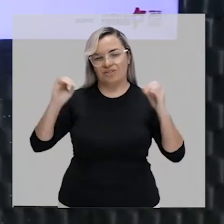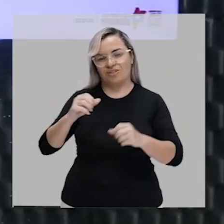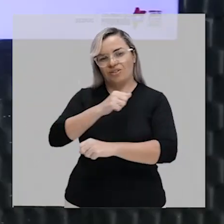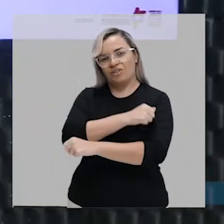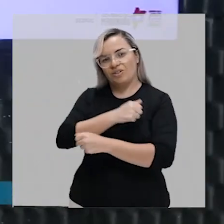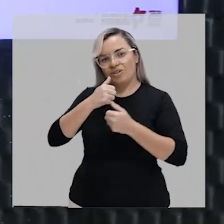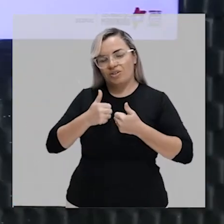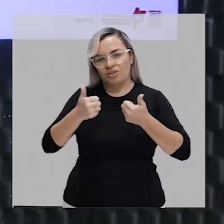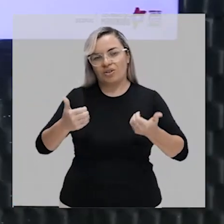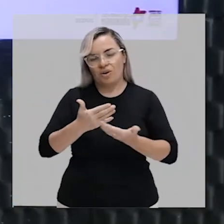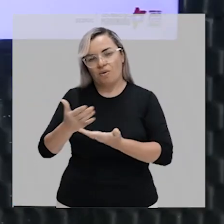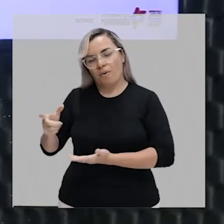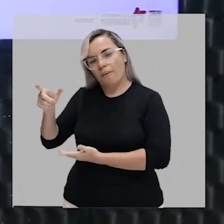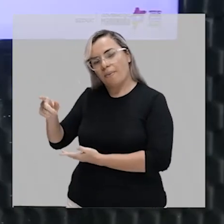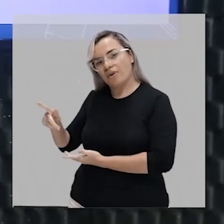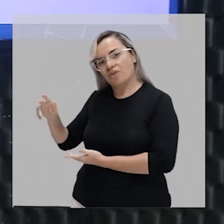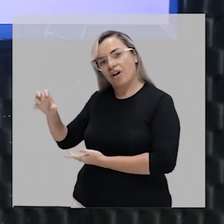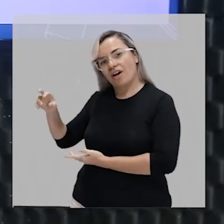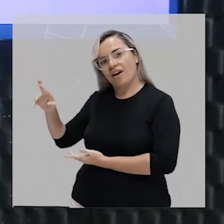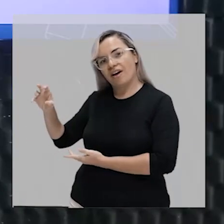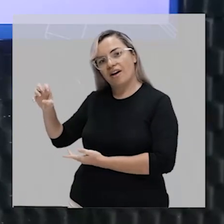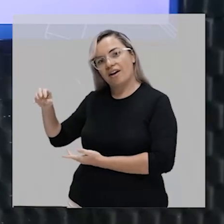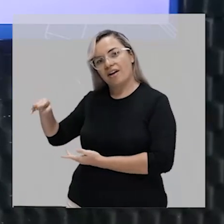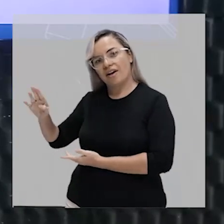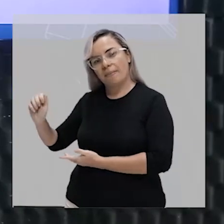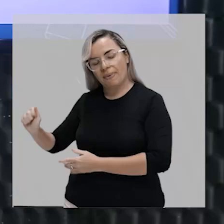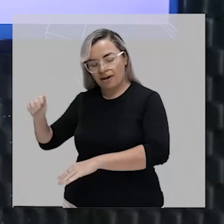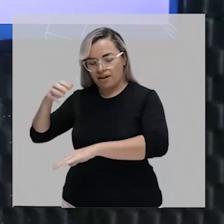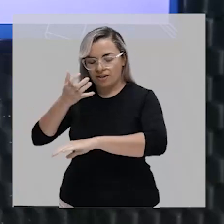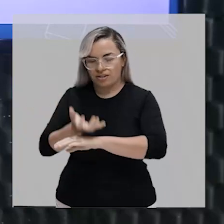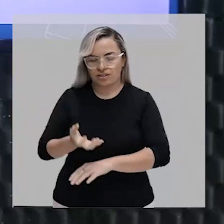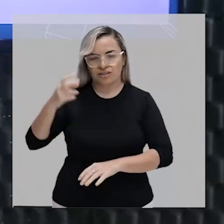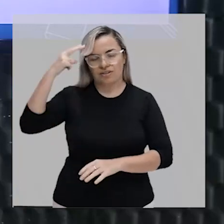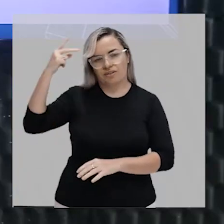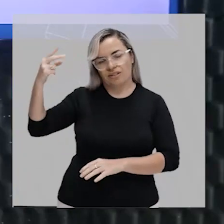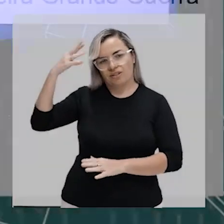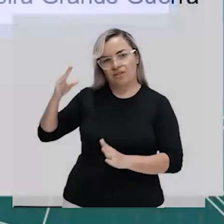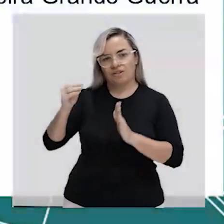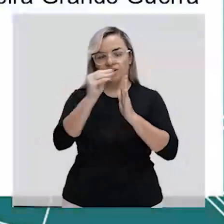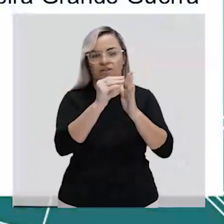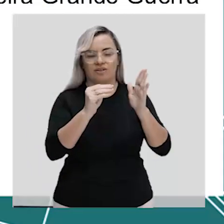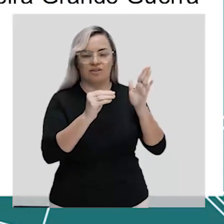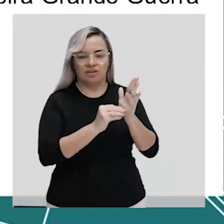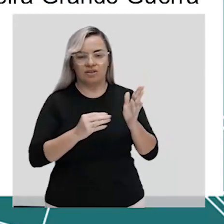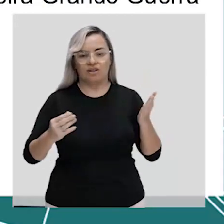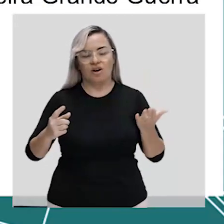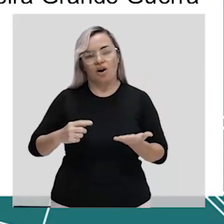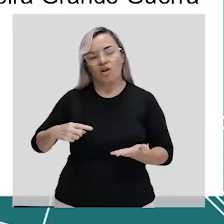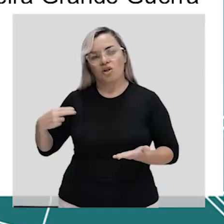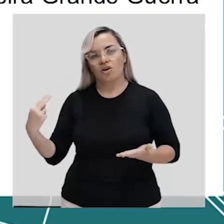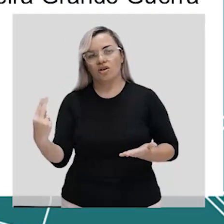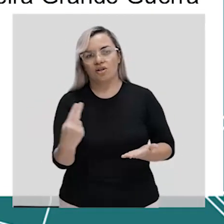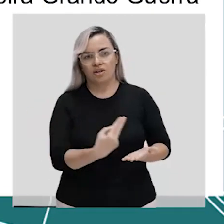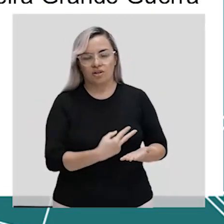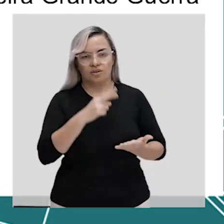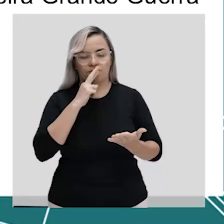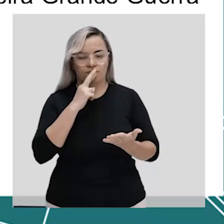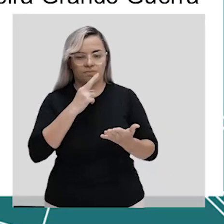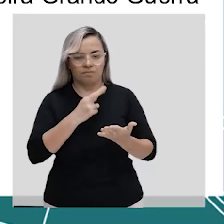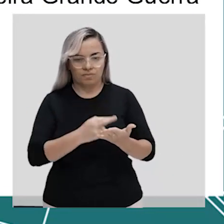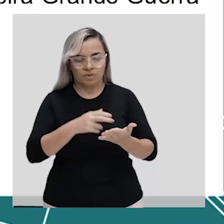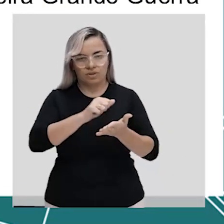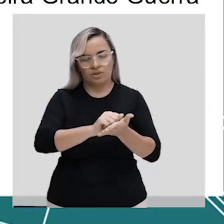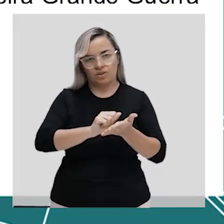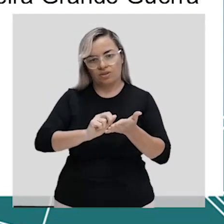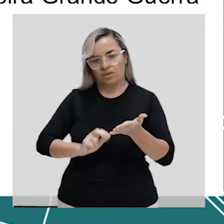aí, pessoal, tudo bem? Professor Paulo Gereba de História. Nossa aula de hoje, nós iremos resolver